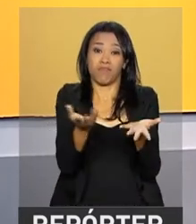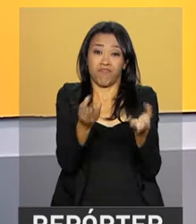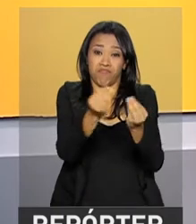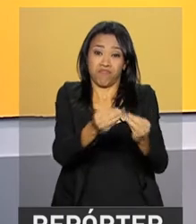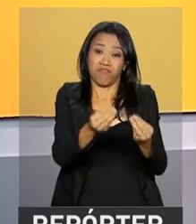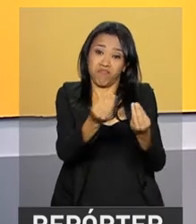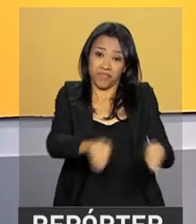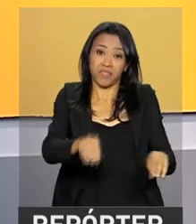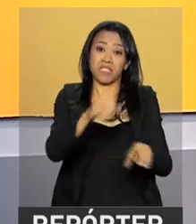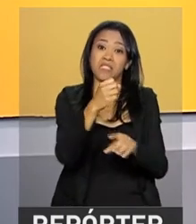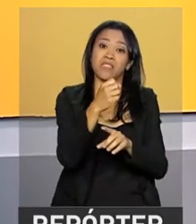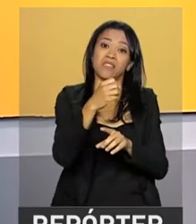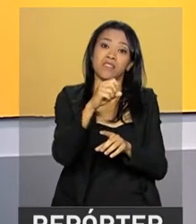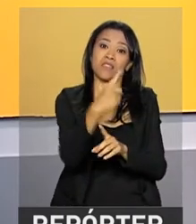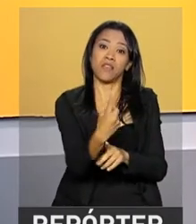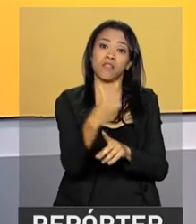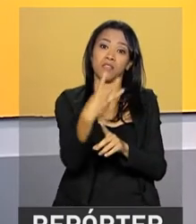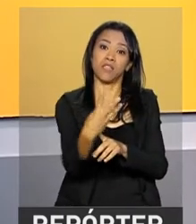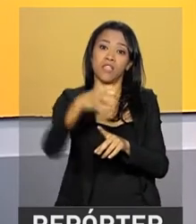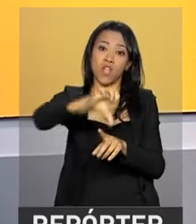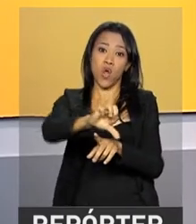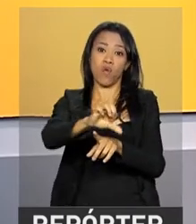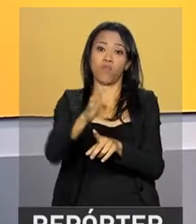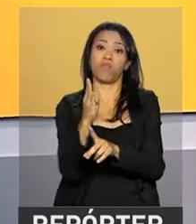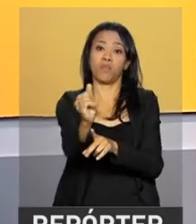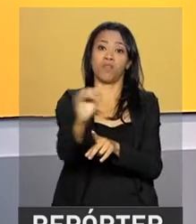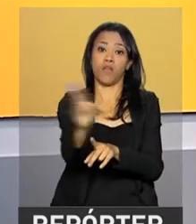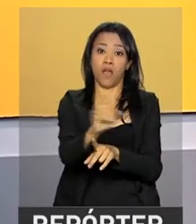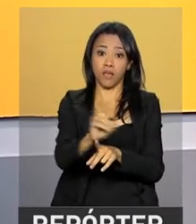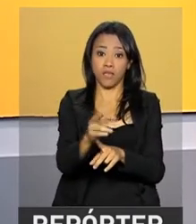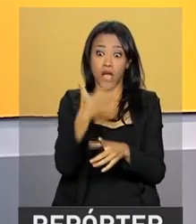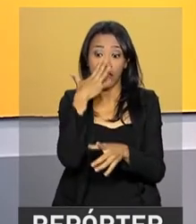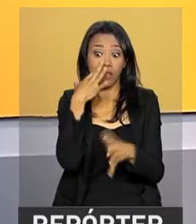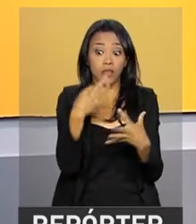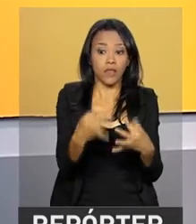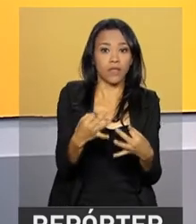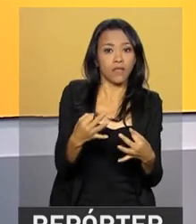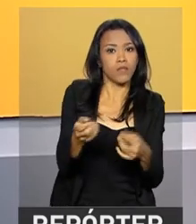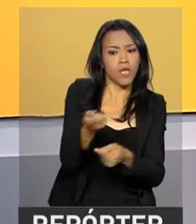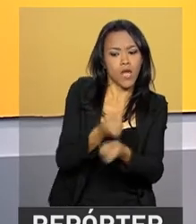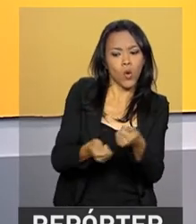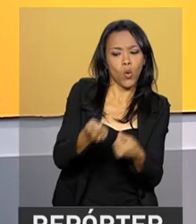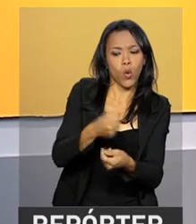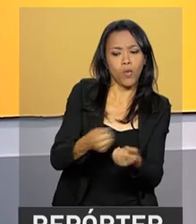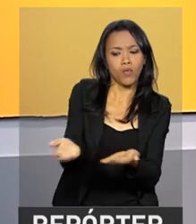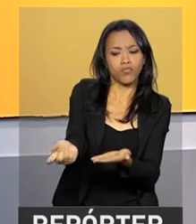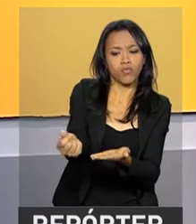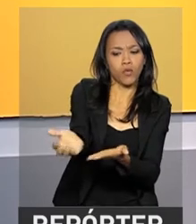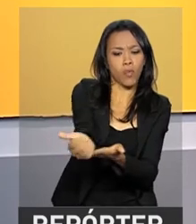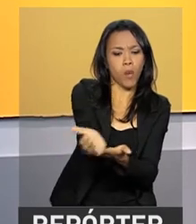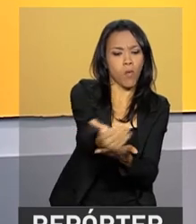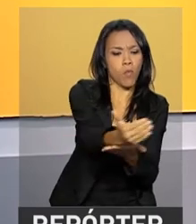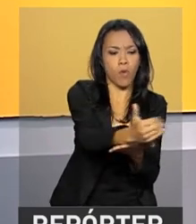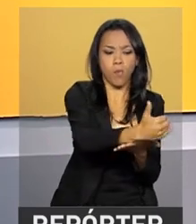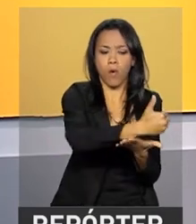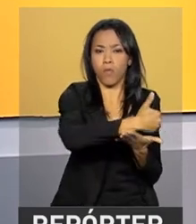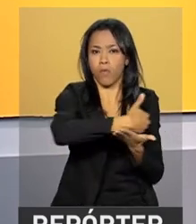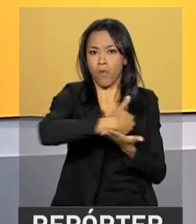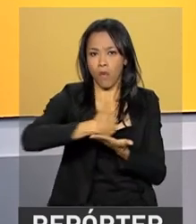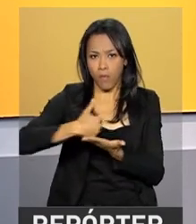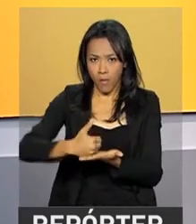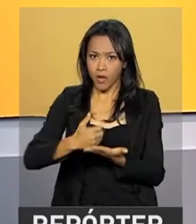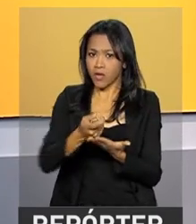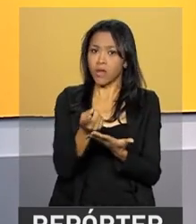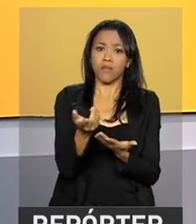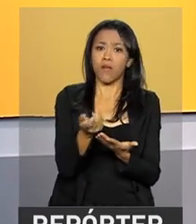reais meirelles disse que a equipe econômica acompanha atentamente a arrecadação do país e que por enquanto não